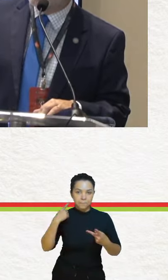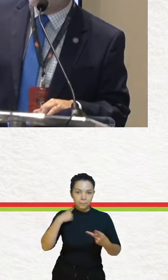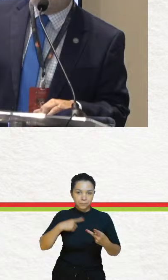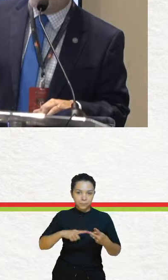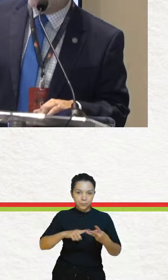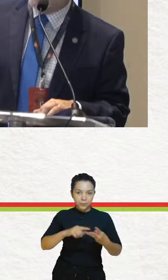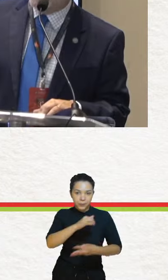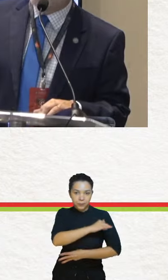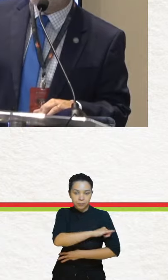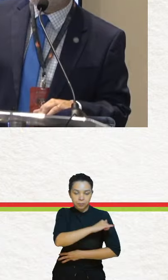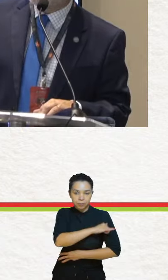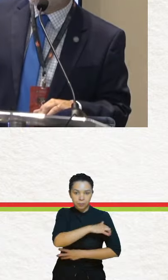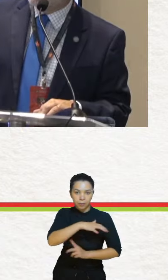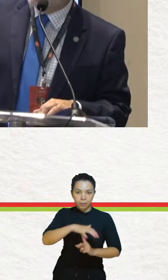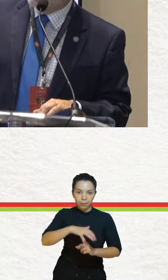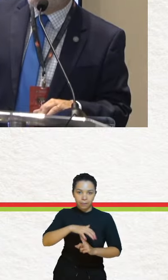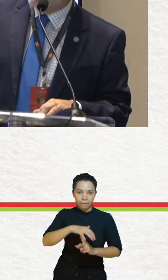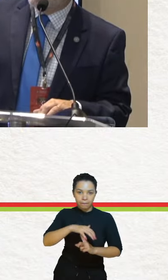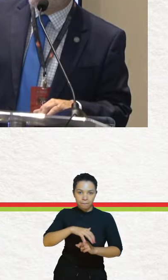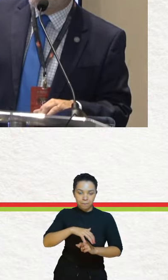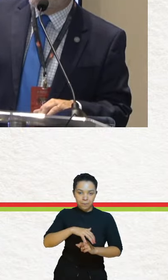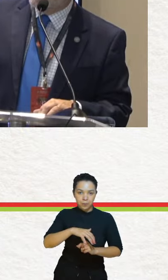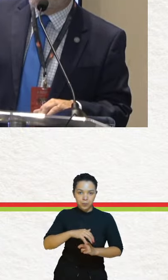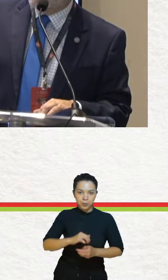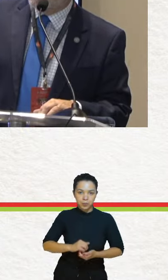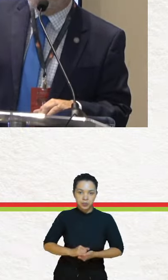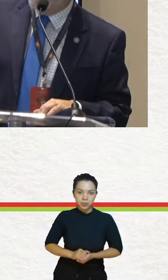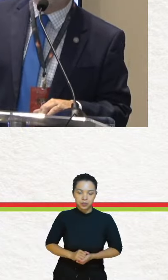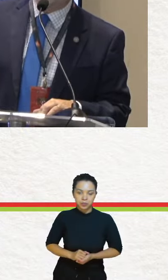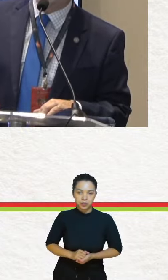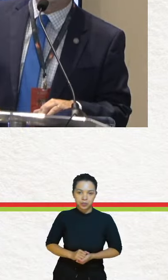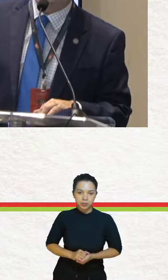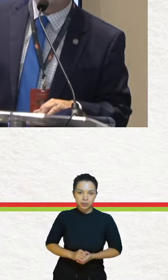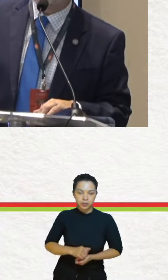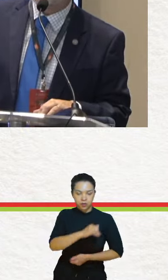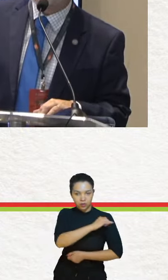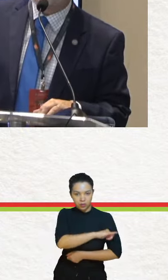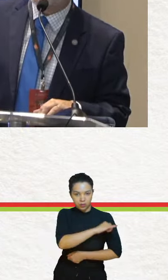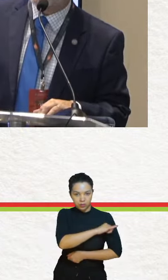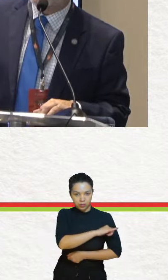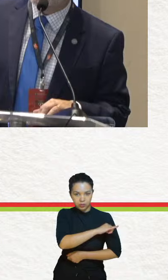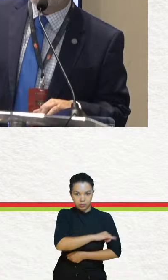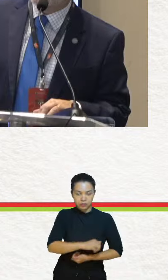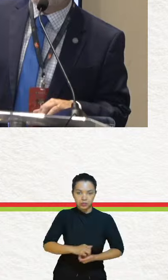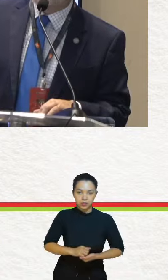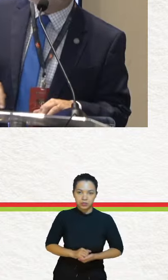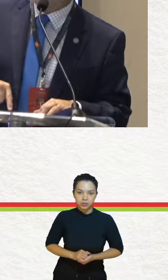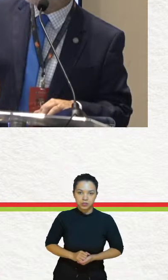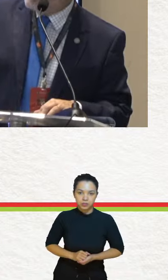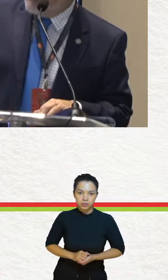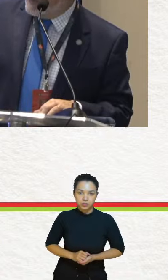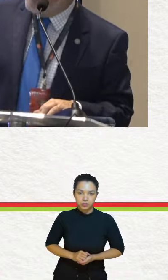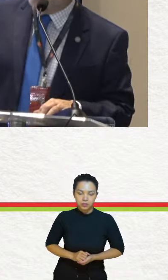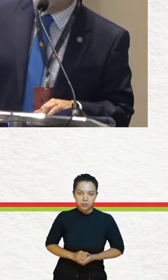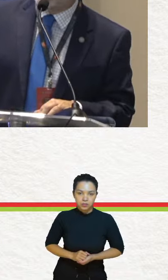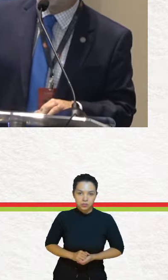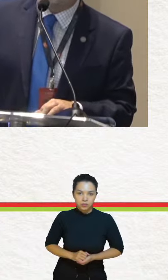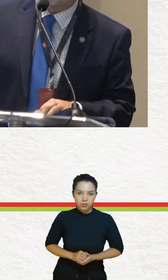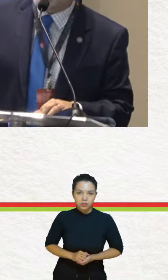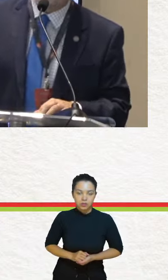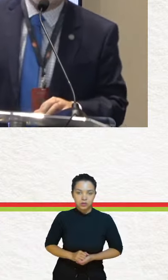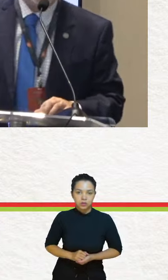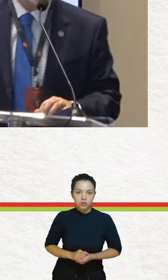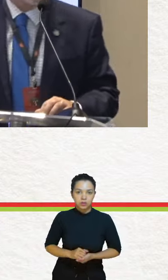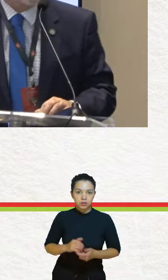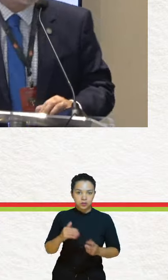Janeiro Paraná e Rio Grande do Sul e dos de nível médio